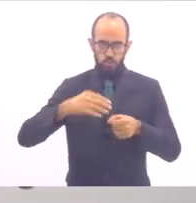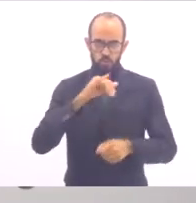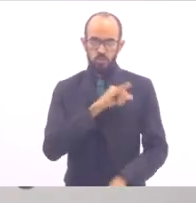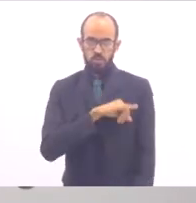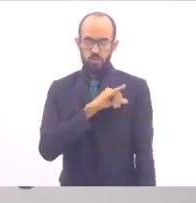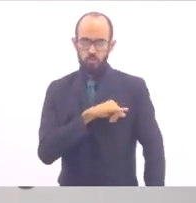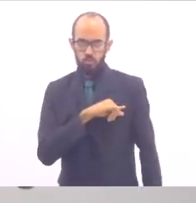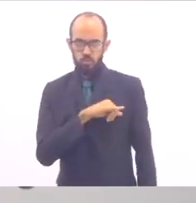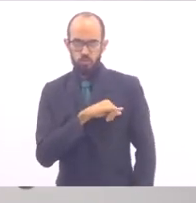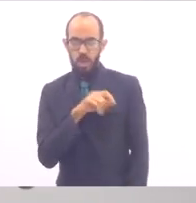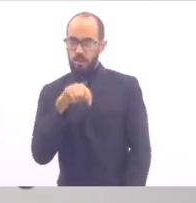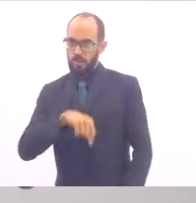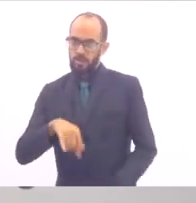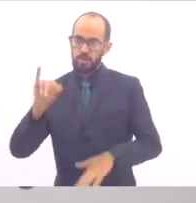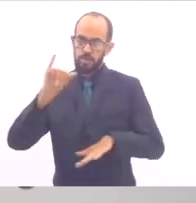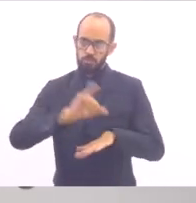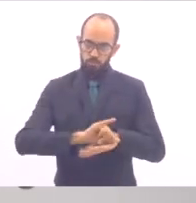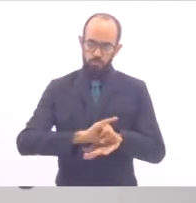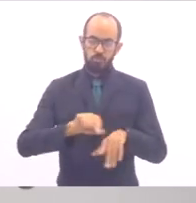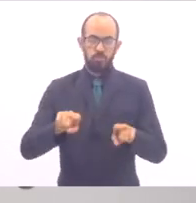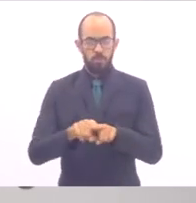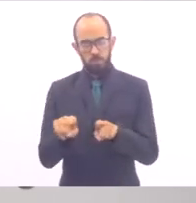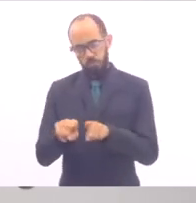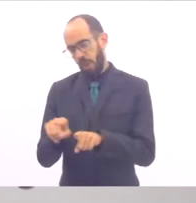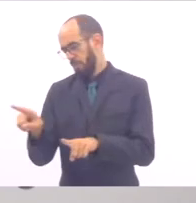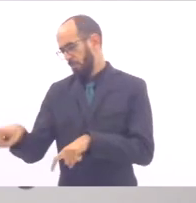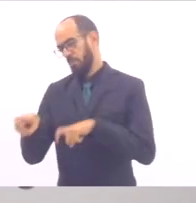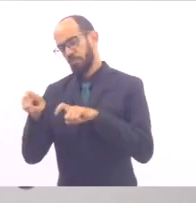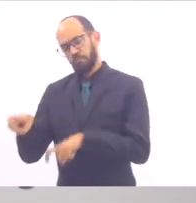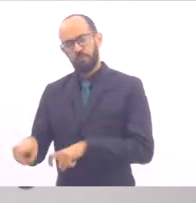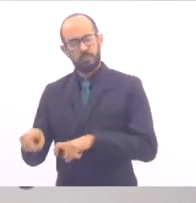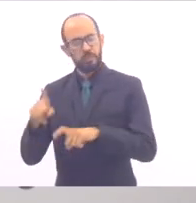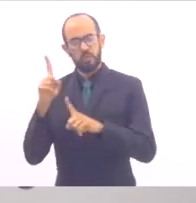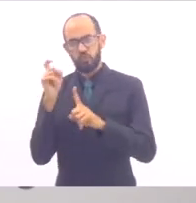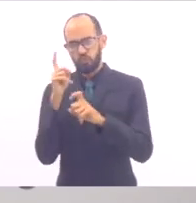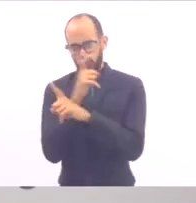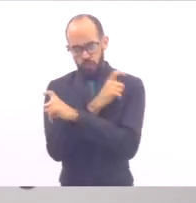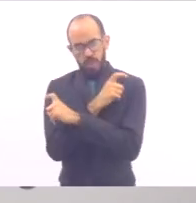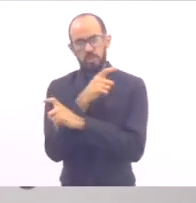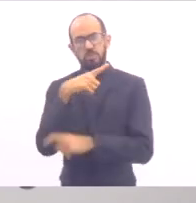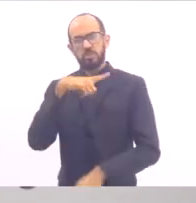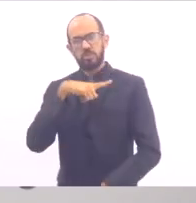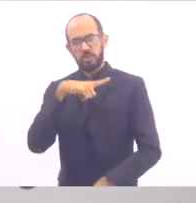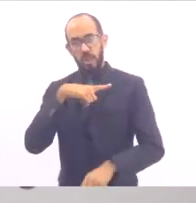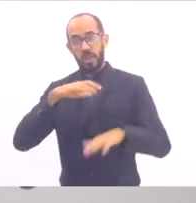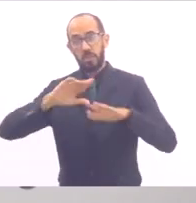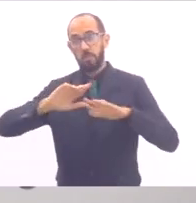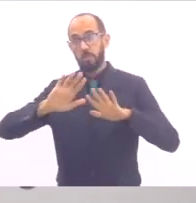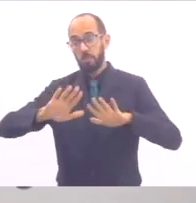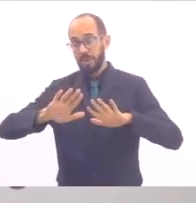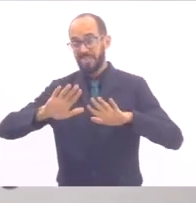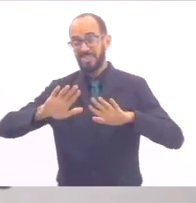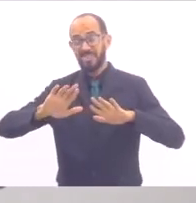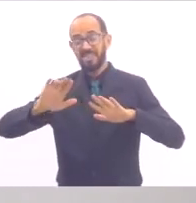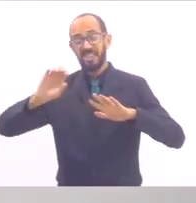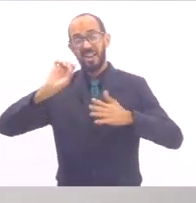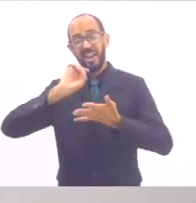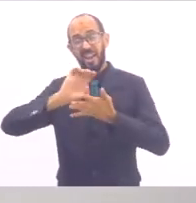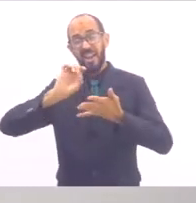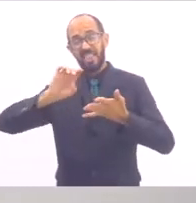na metrópole, e um do interior. Então, a gente vê a diferença de entendimento e